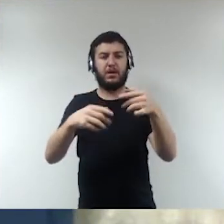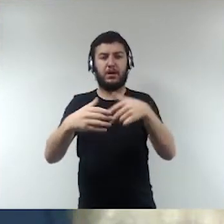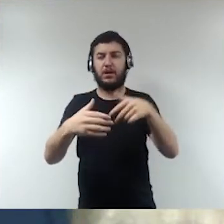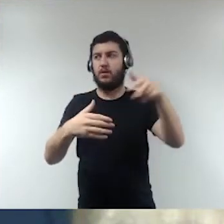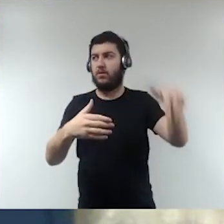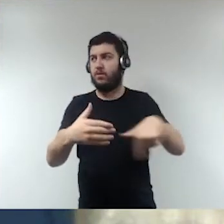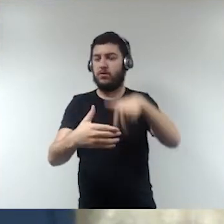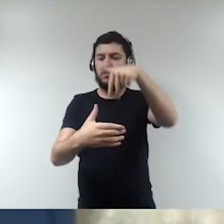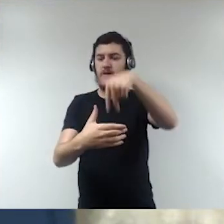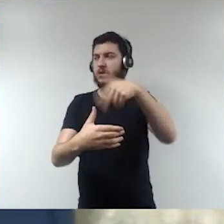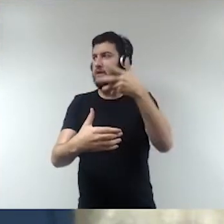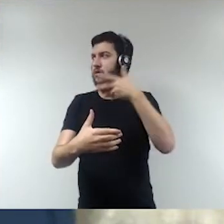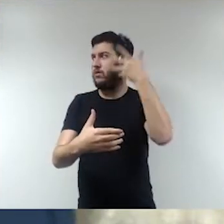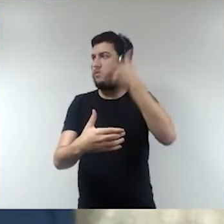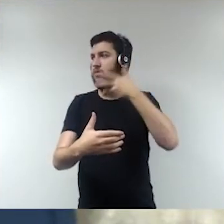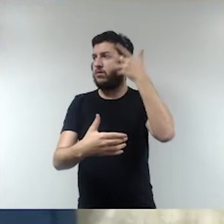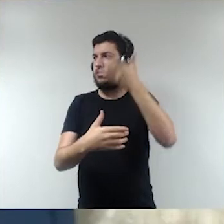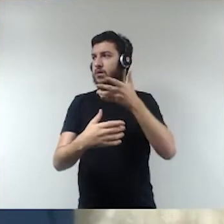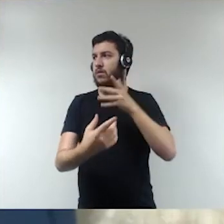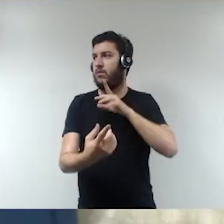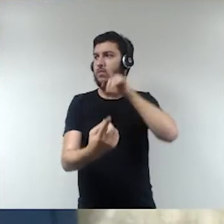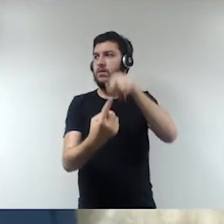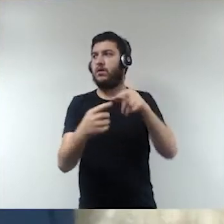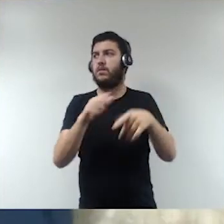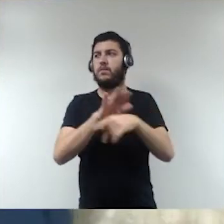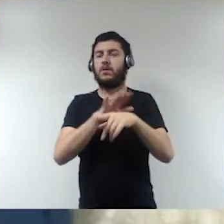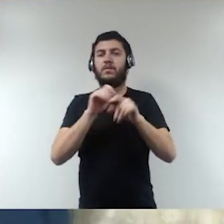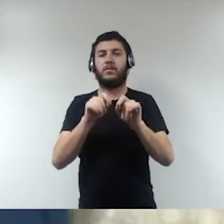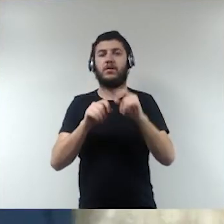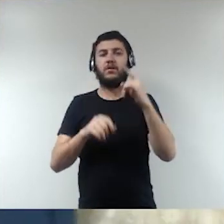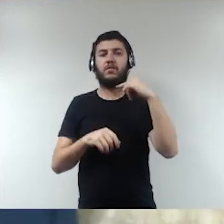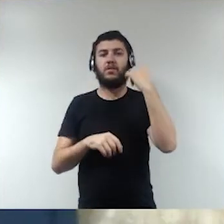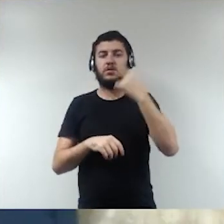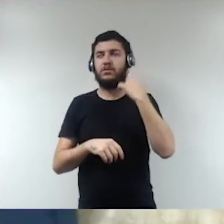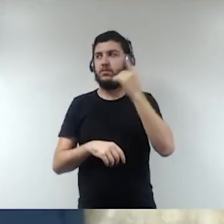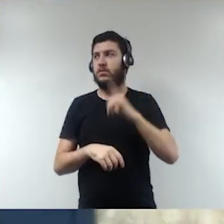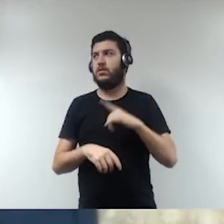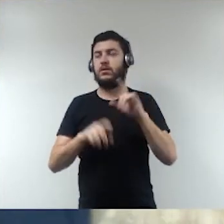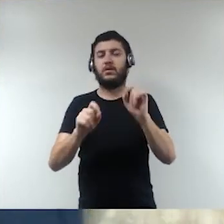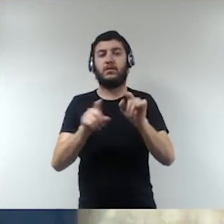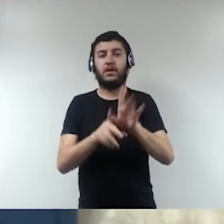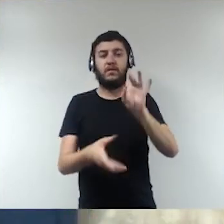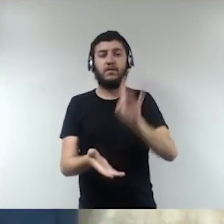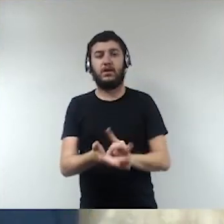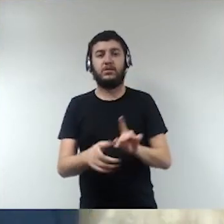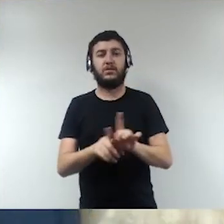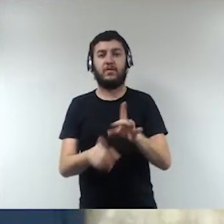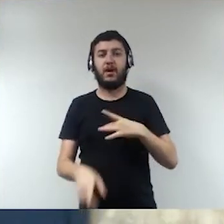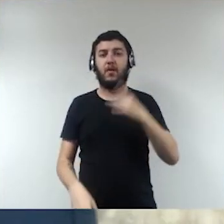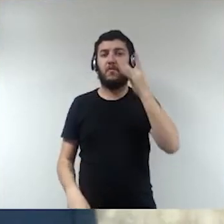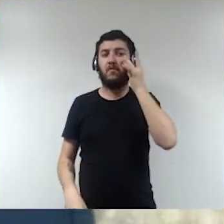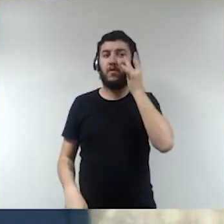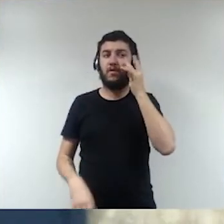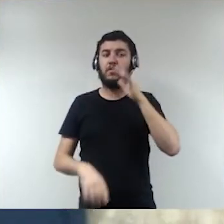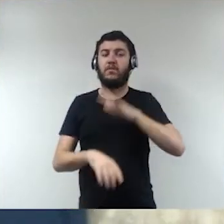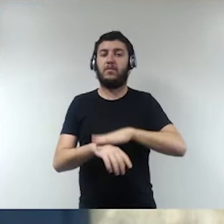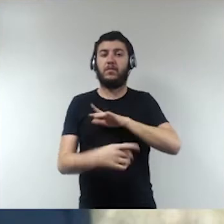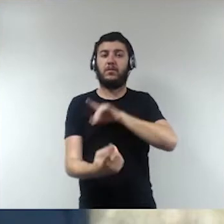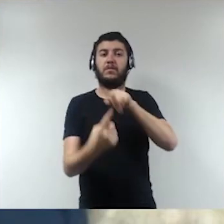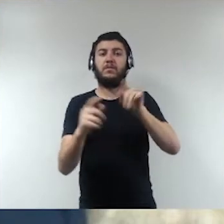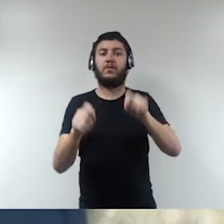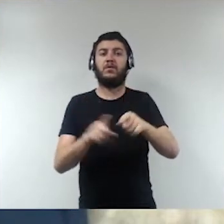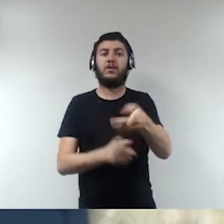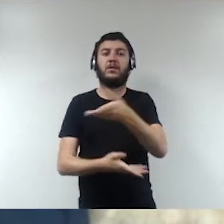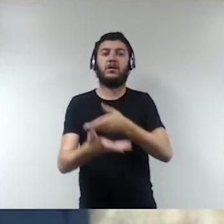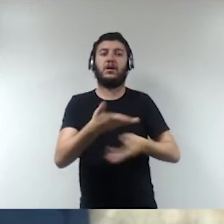os meios para que o advogado possa fazer sustentação oral efetiva, ao vivo, naquele momento, podendo interagir, levantar uma